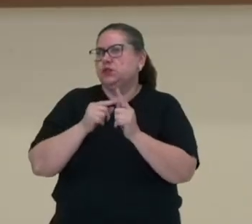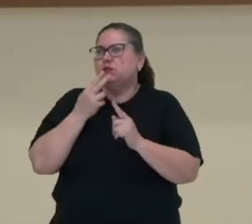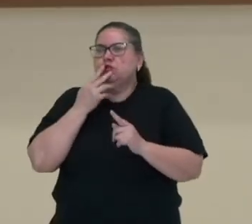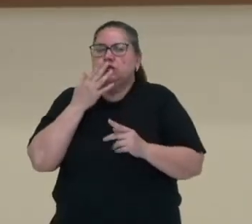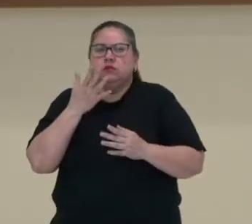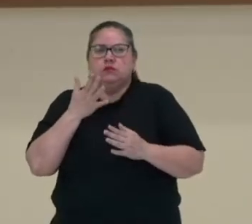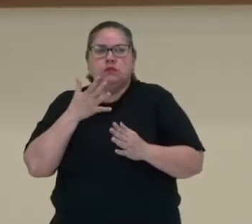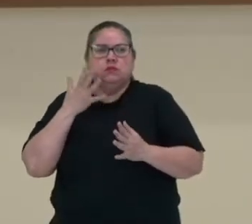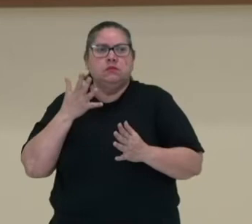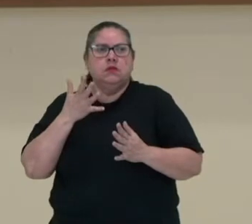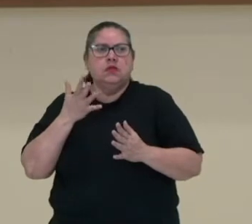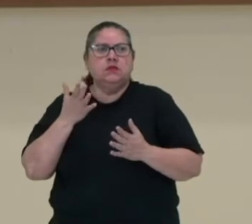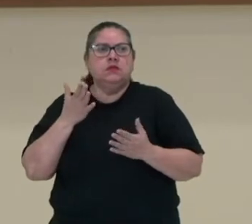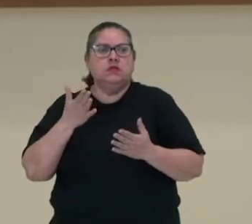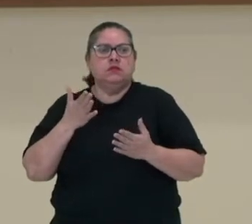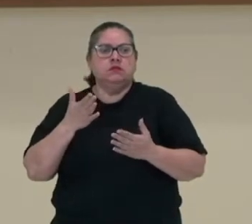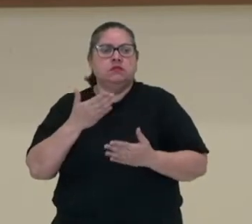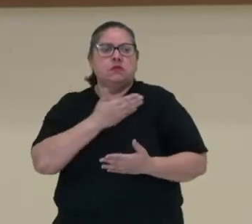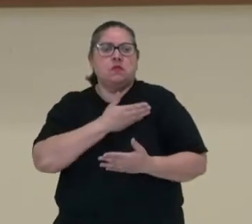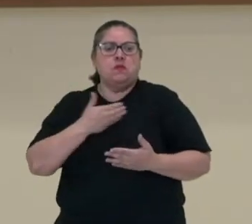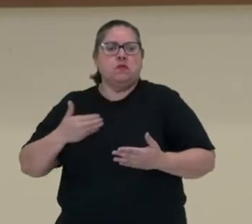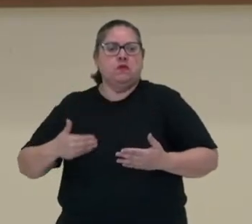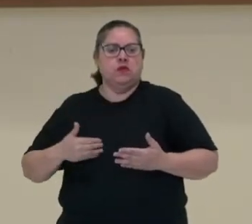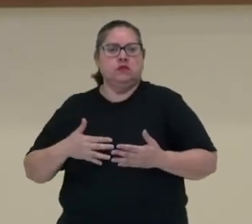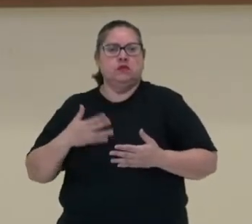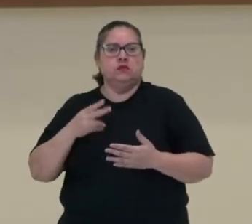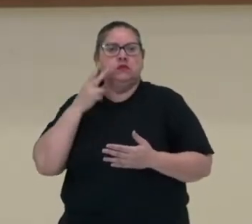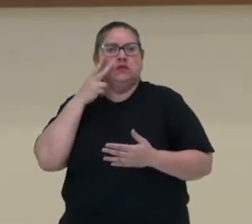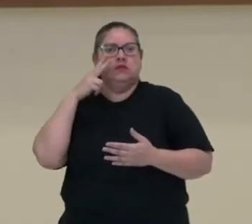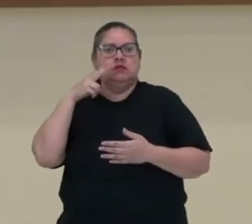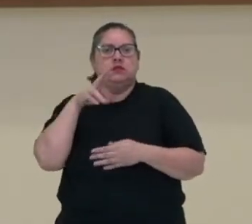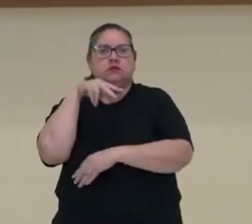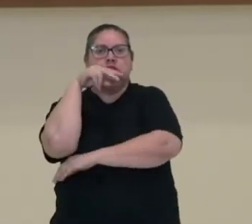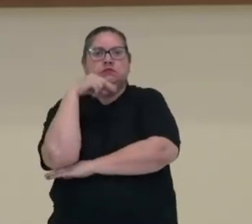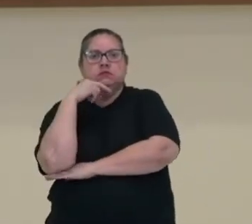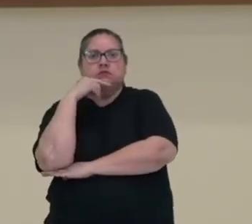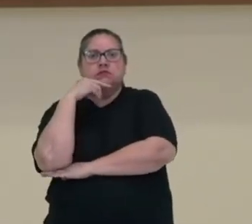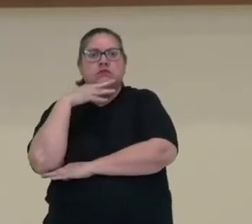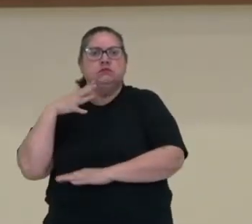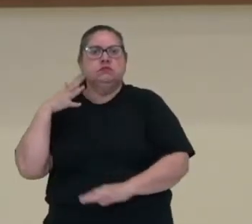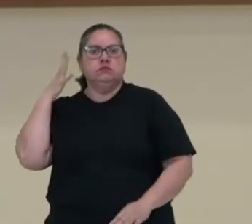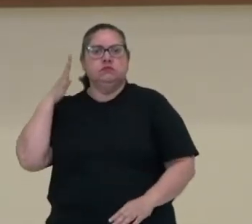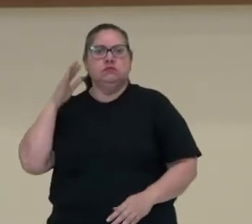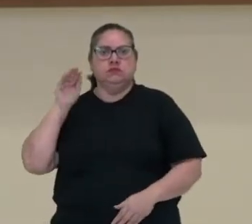em campanhas de governo, quando a gente está vendo discurso de candidato.